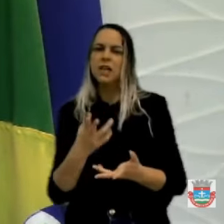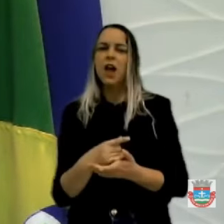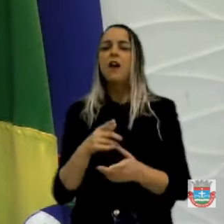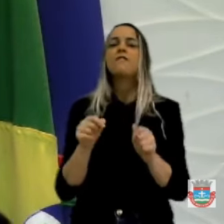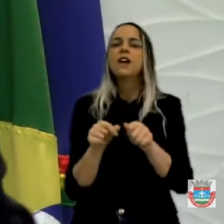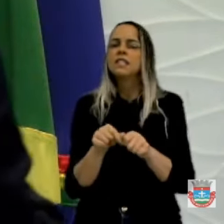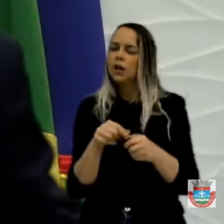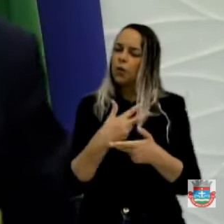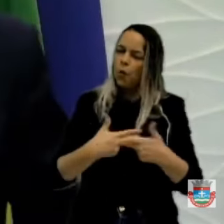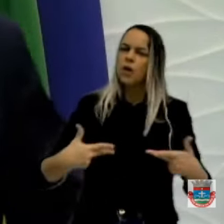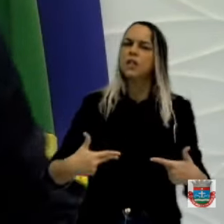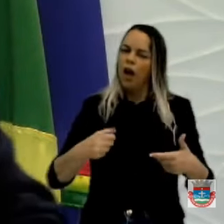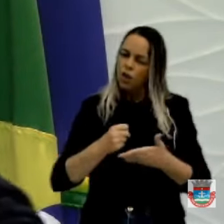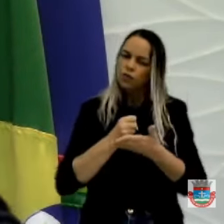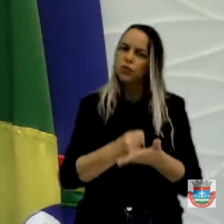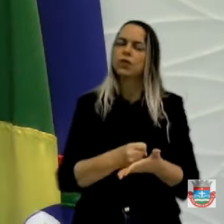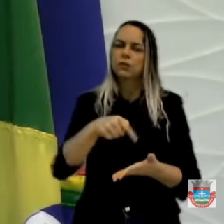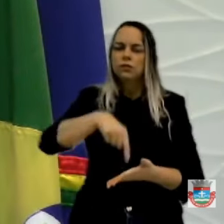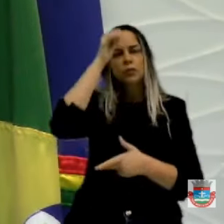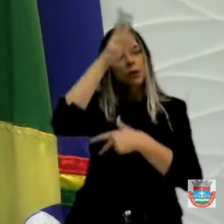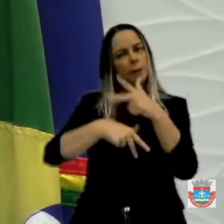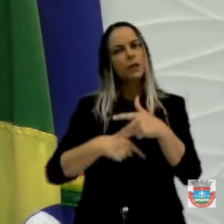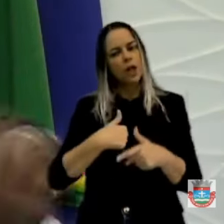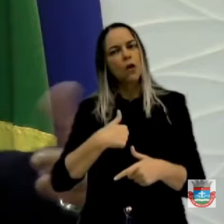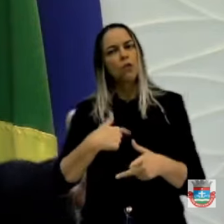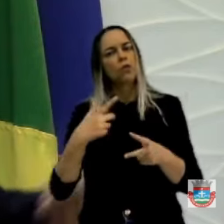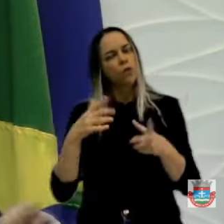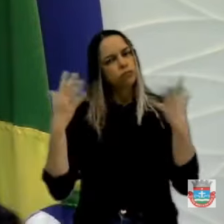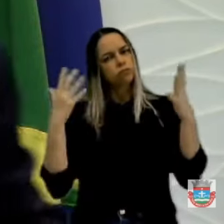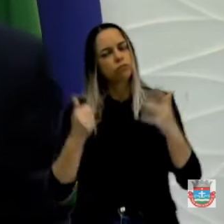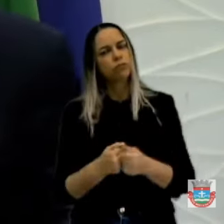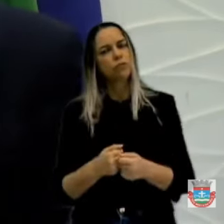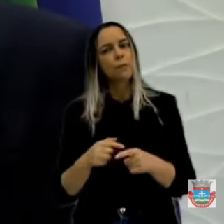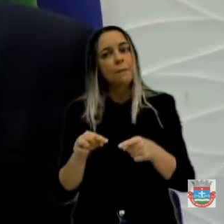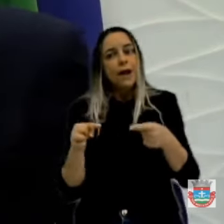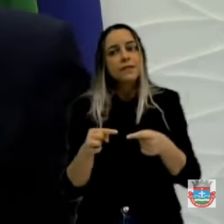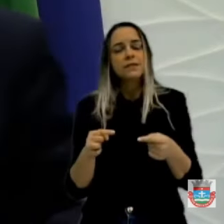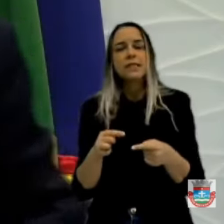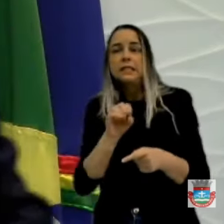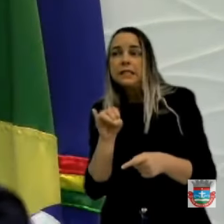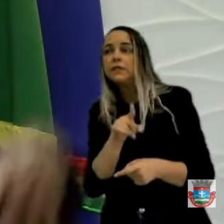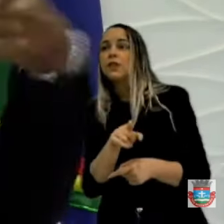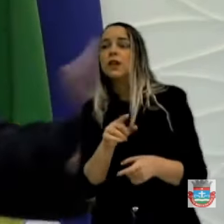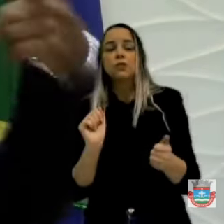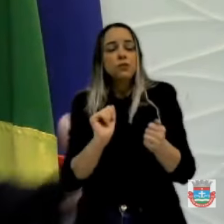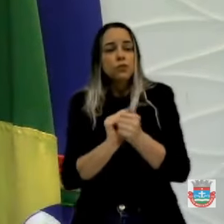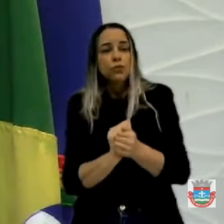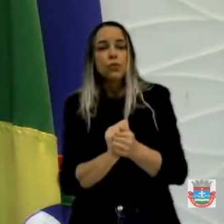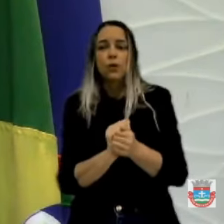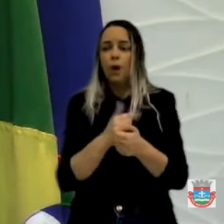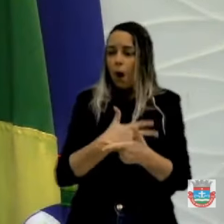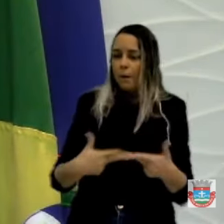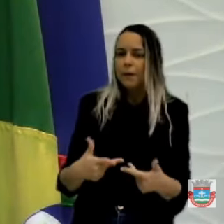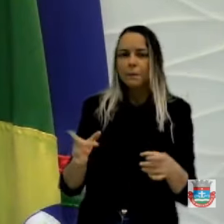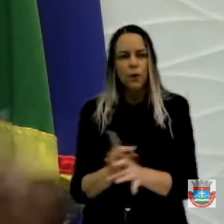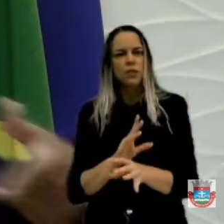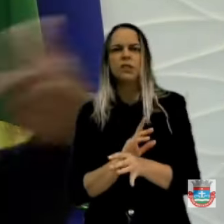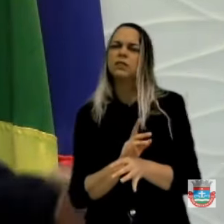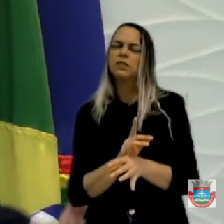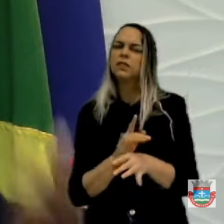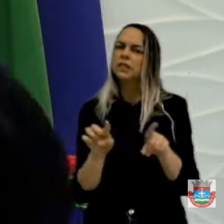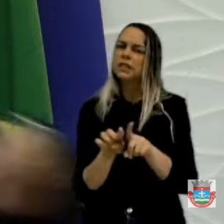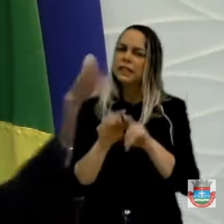para aprovar. Estou aqui para lhe aplaudir. Mas enquanto a senhora estiver pegando carona nas obras prontas e